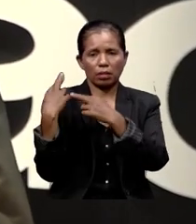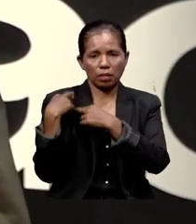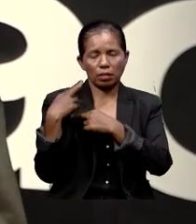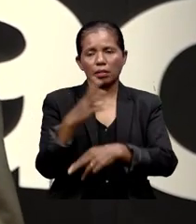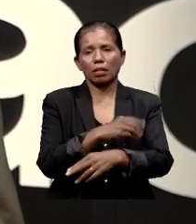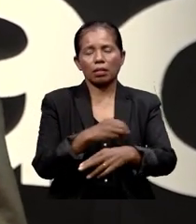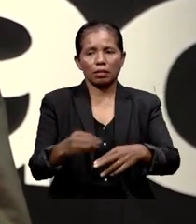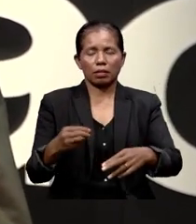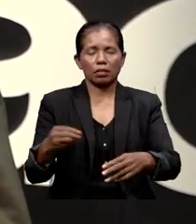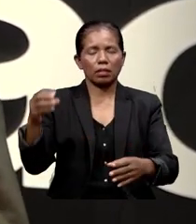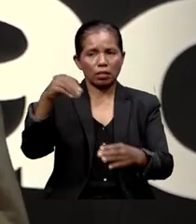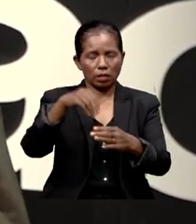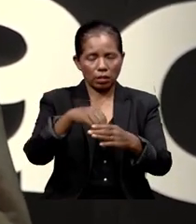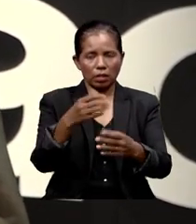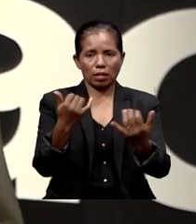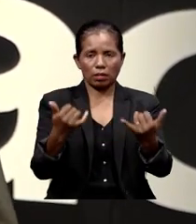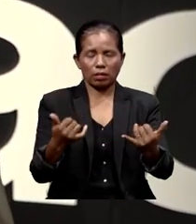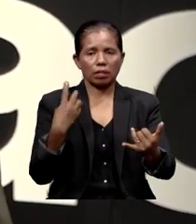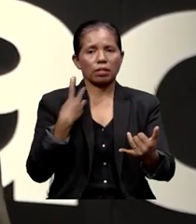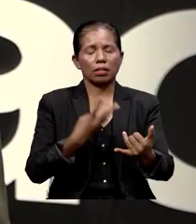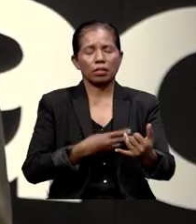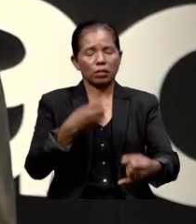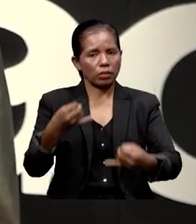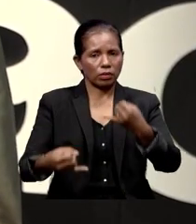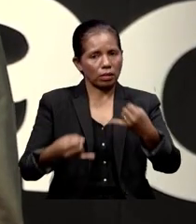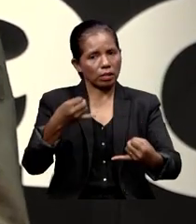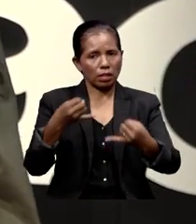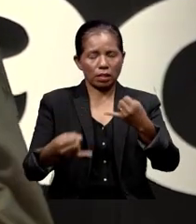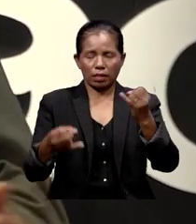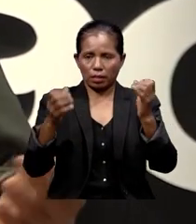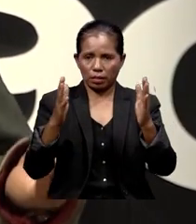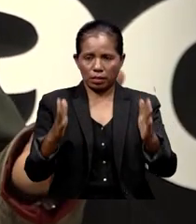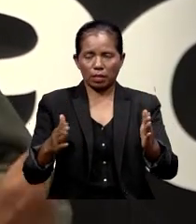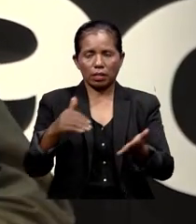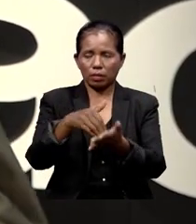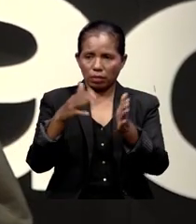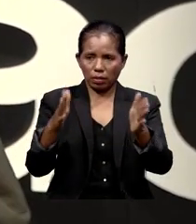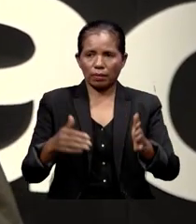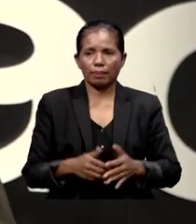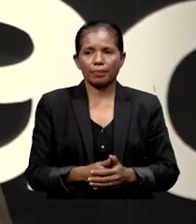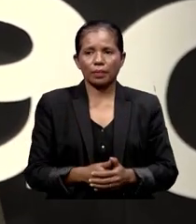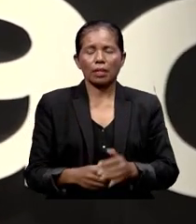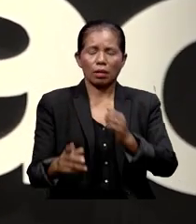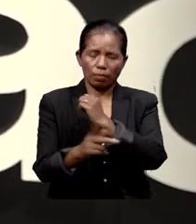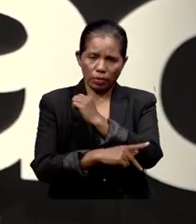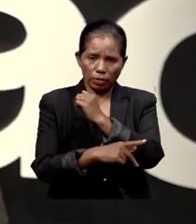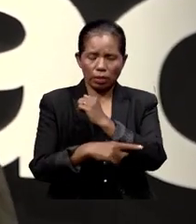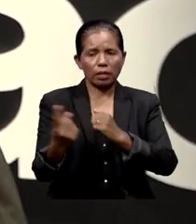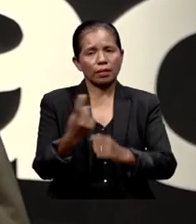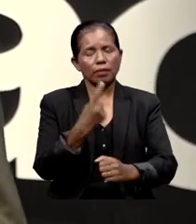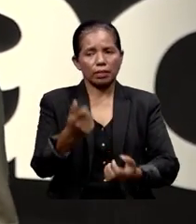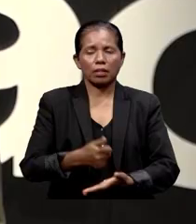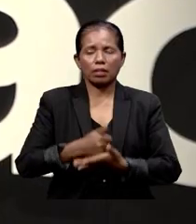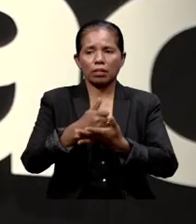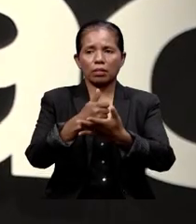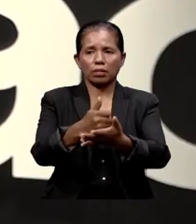administrante, embora apenas jurídica nominal. Por exemplo, se Portugal tivesse feito